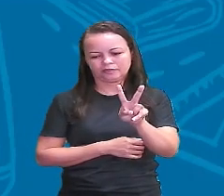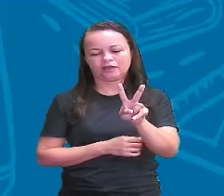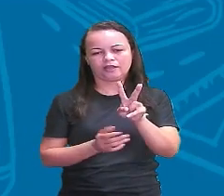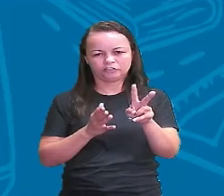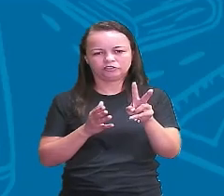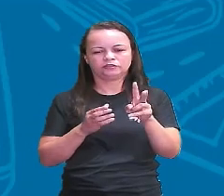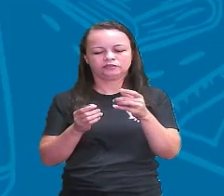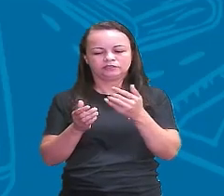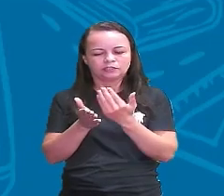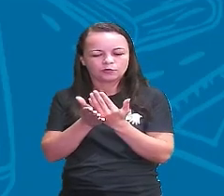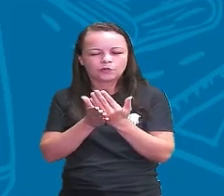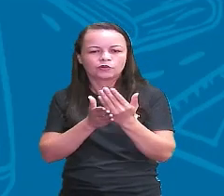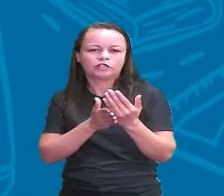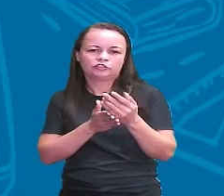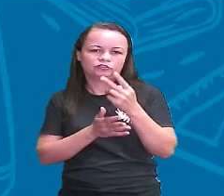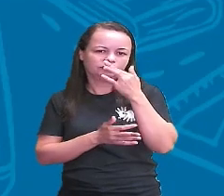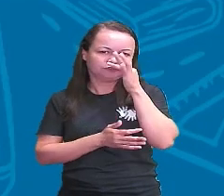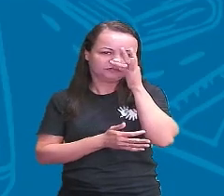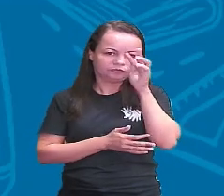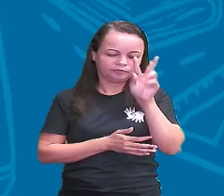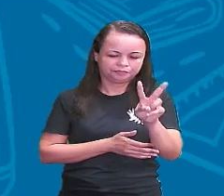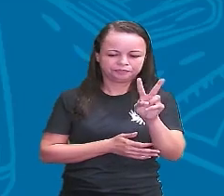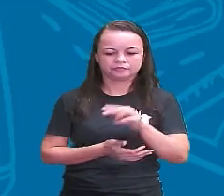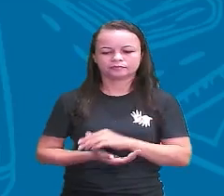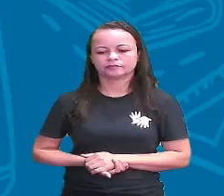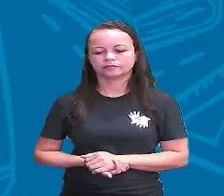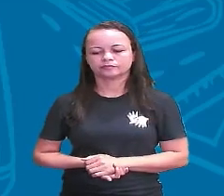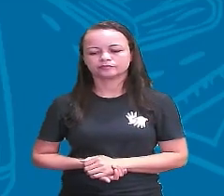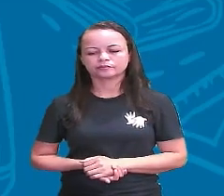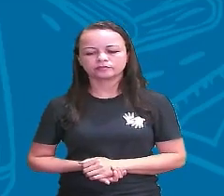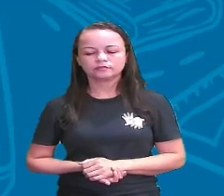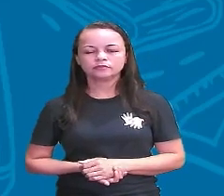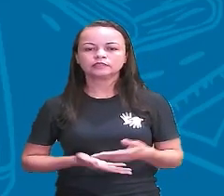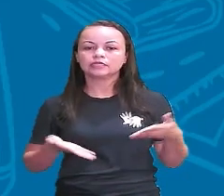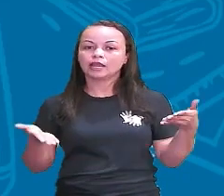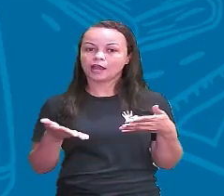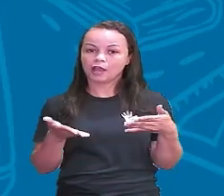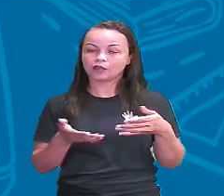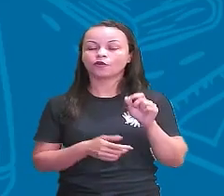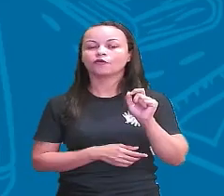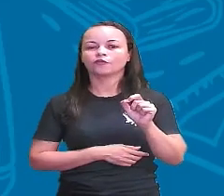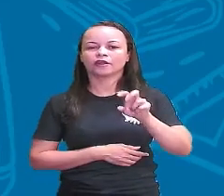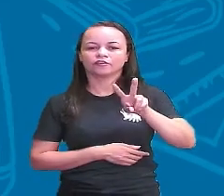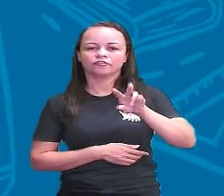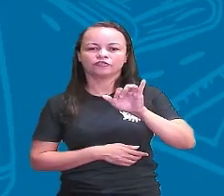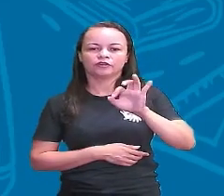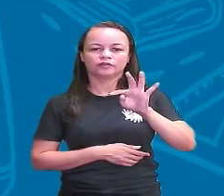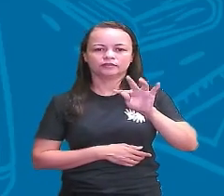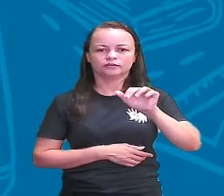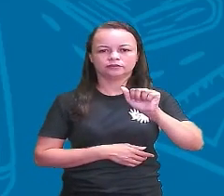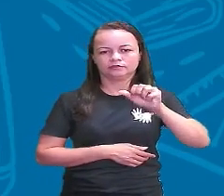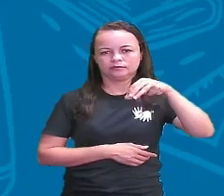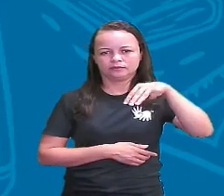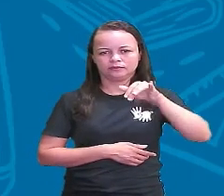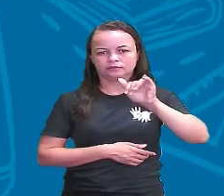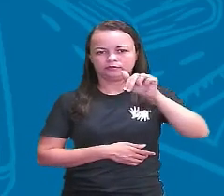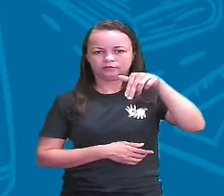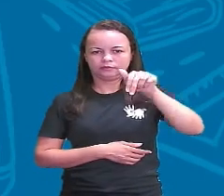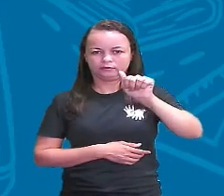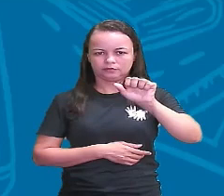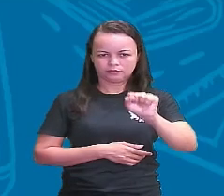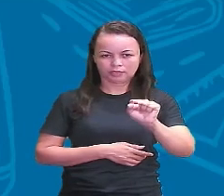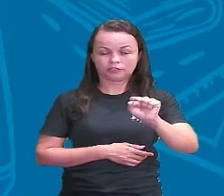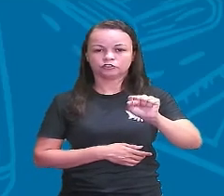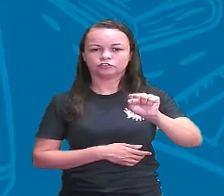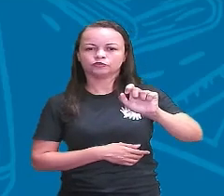de origem vegetal. Chegamos agora nas vitaminas. As vitaminas, elas ajudam